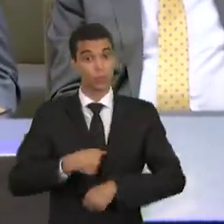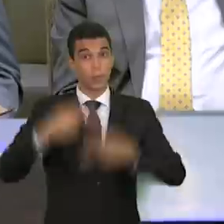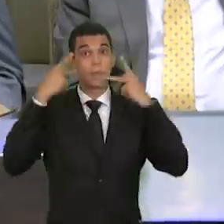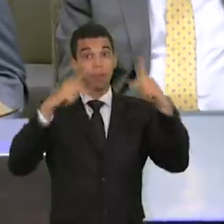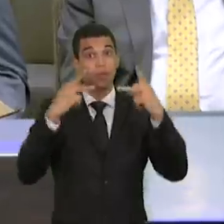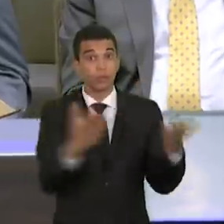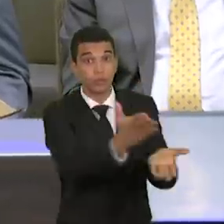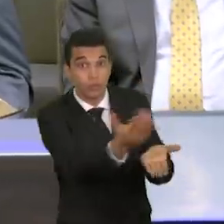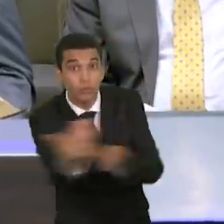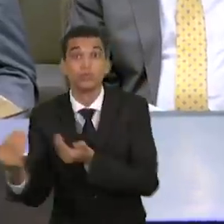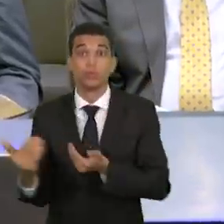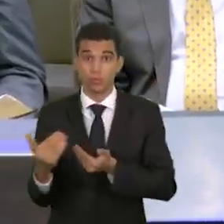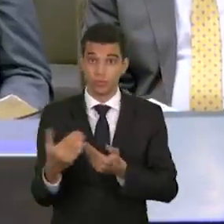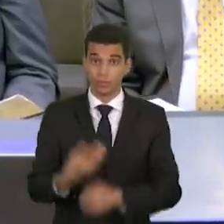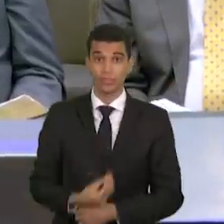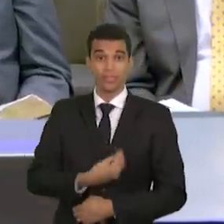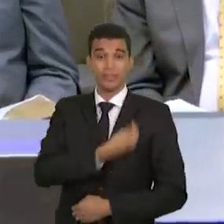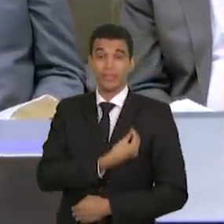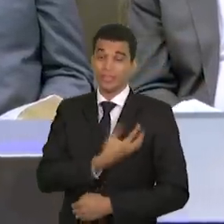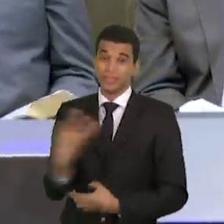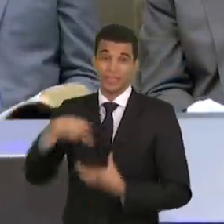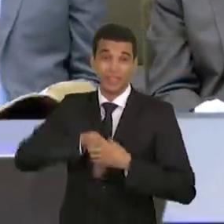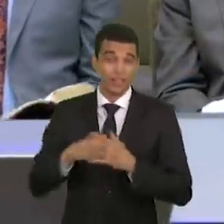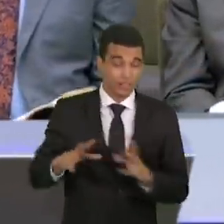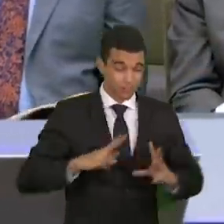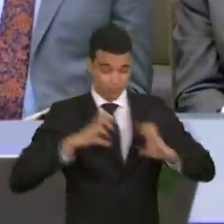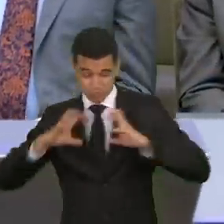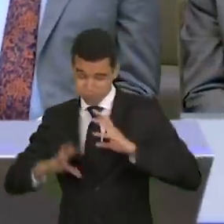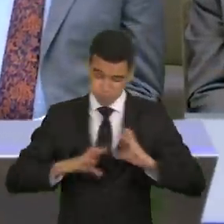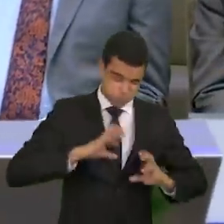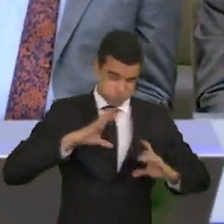que estão vivendo uma guerra tão grande.